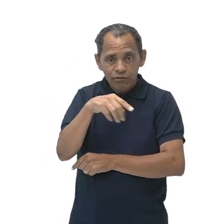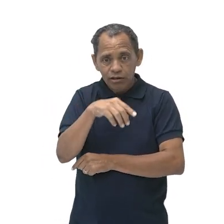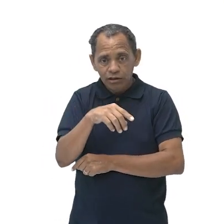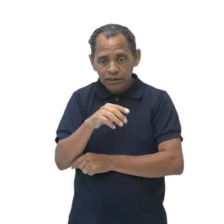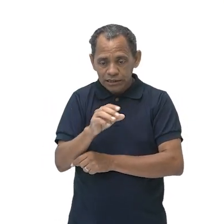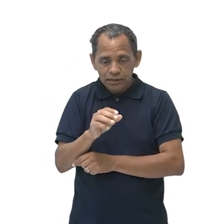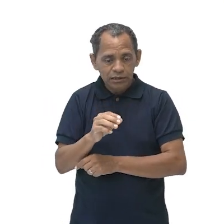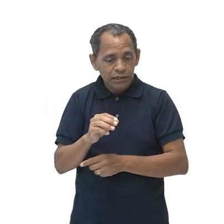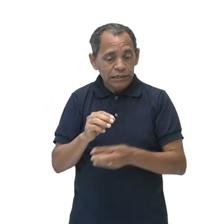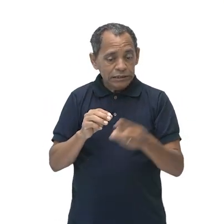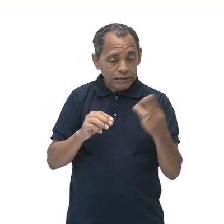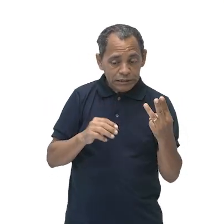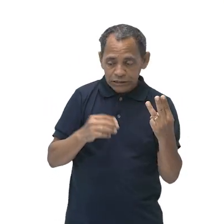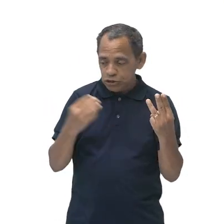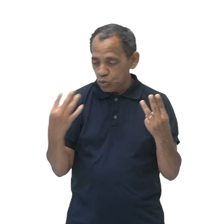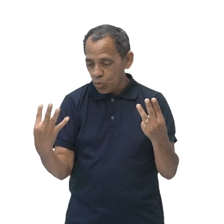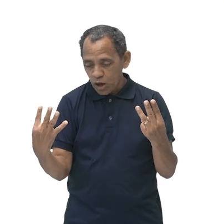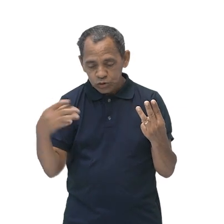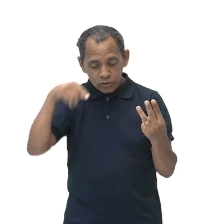no